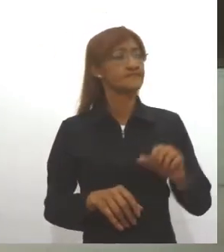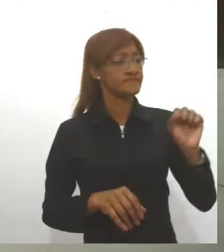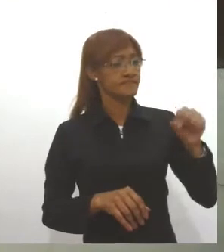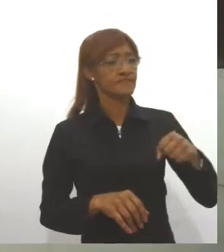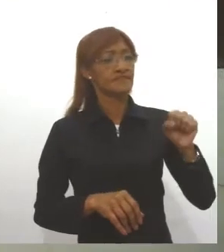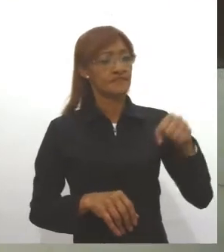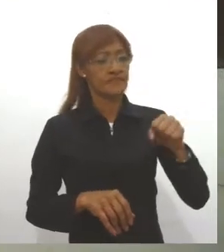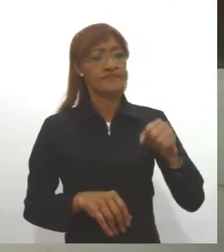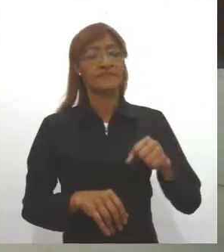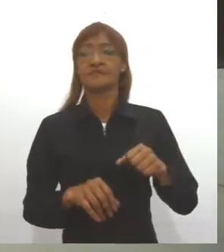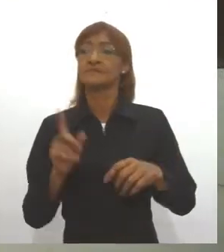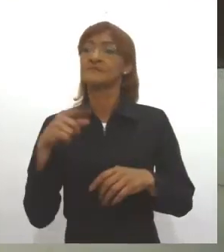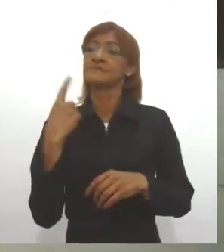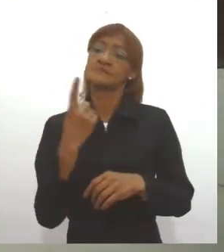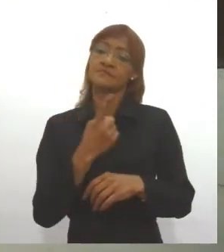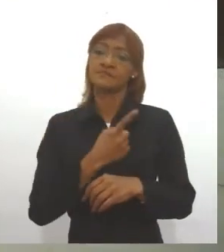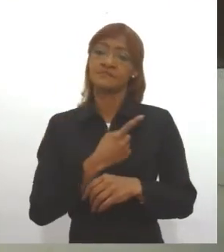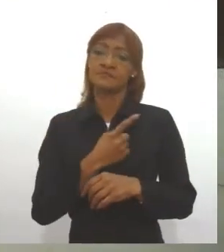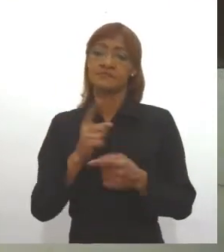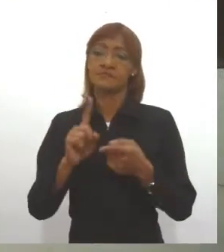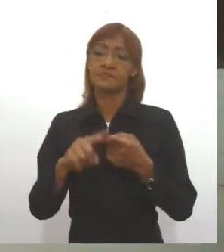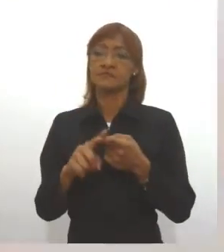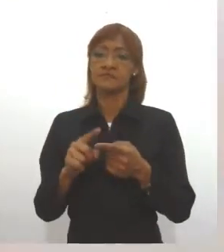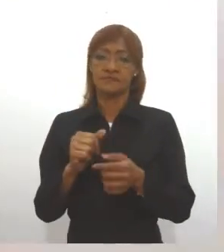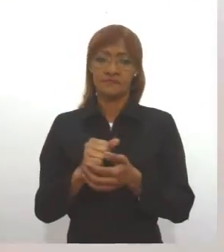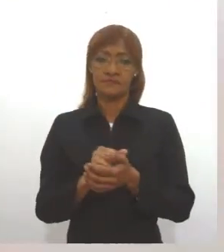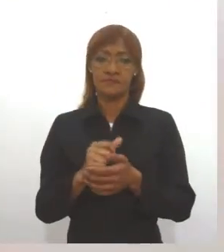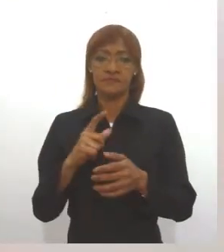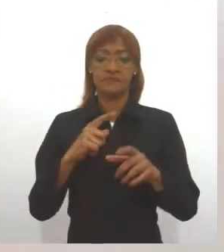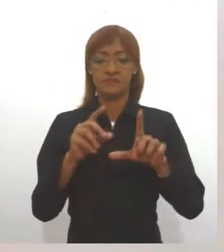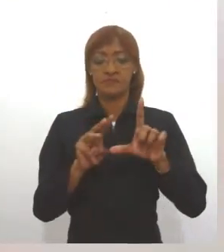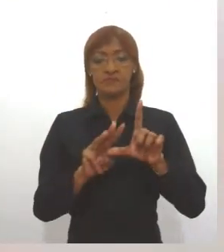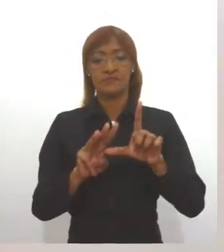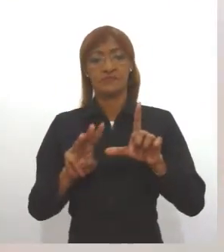nós do CVV também temos o canal através do site, o